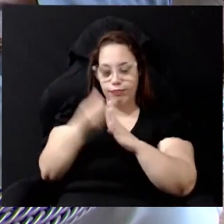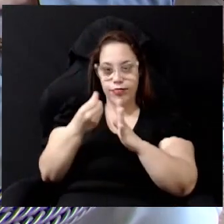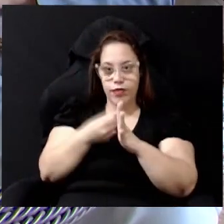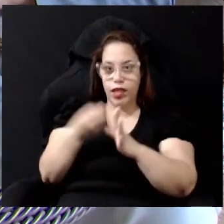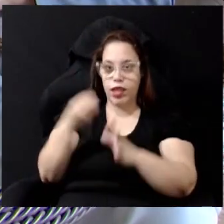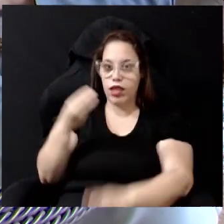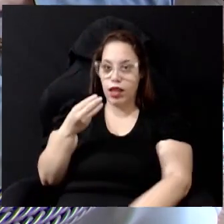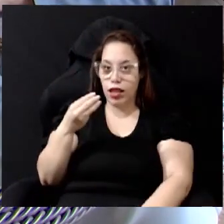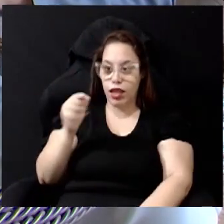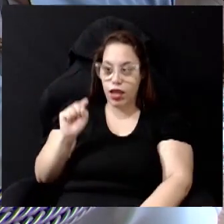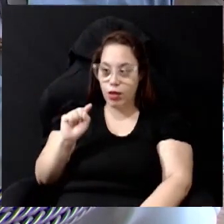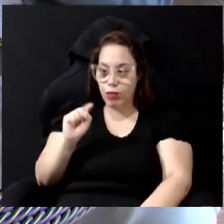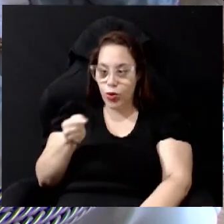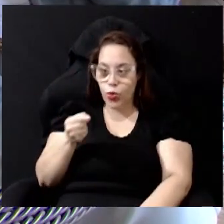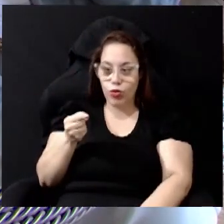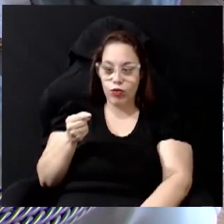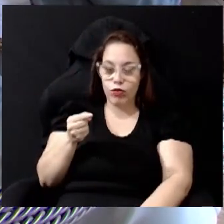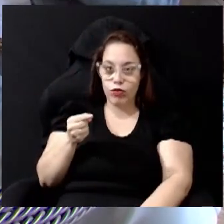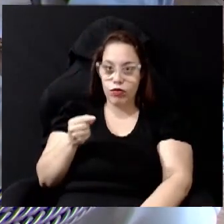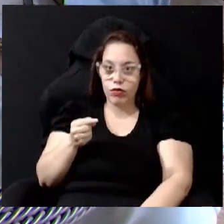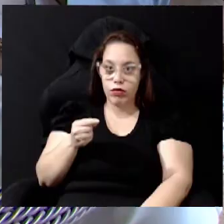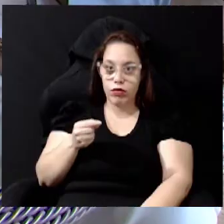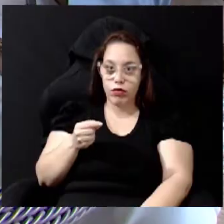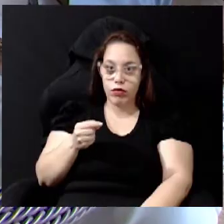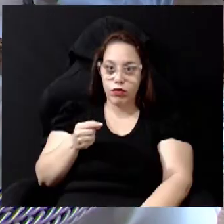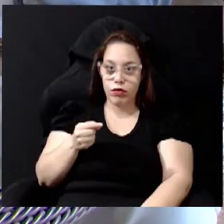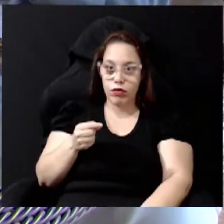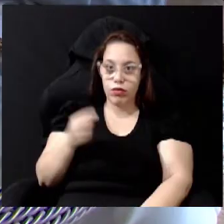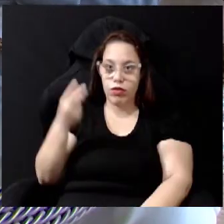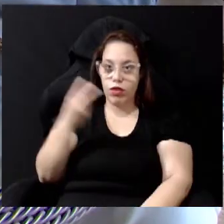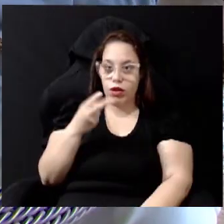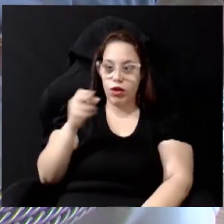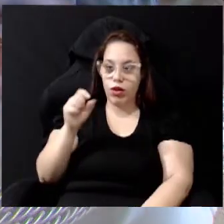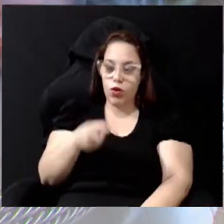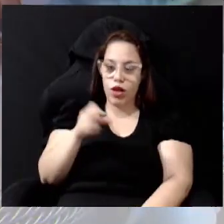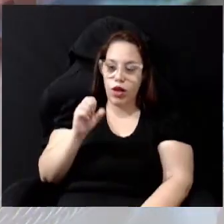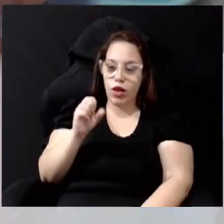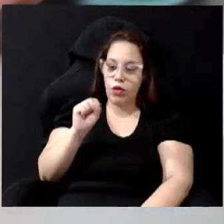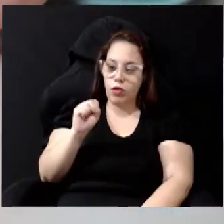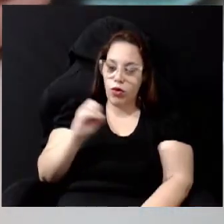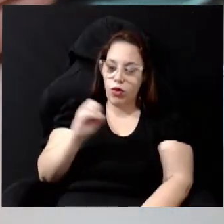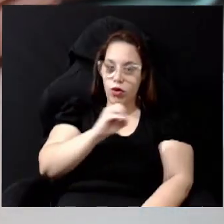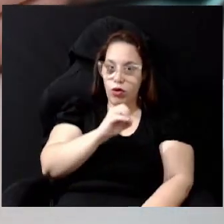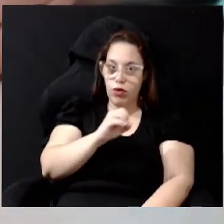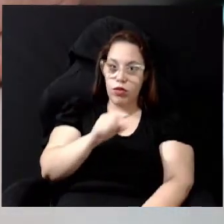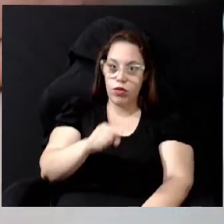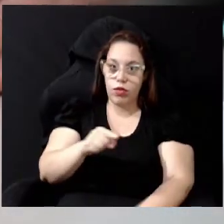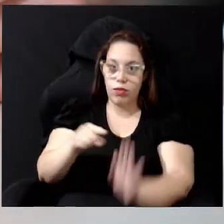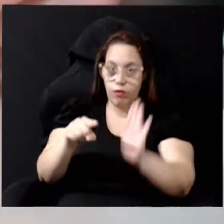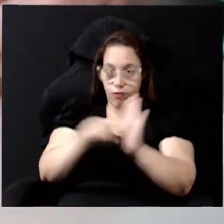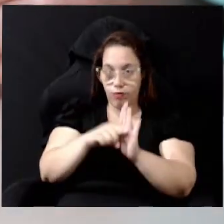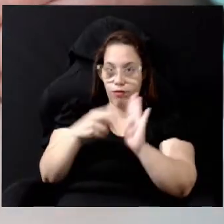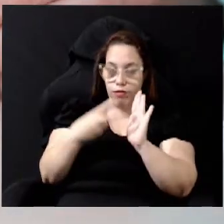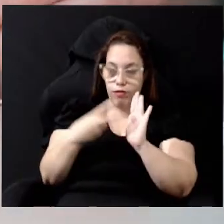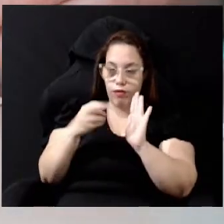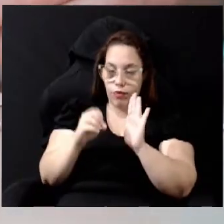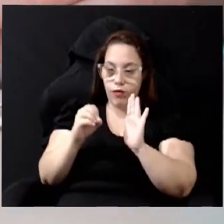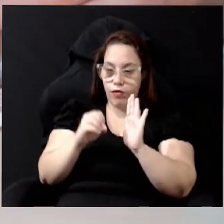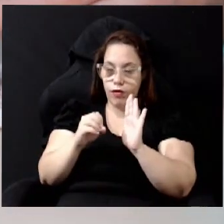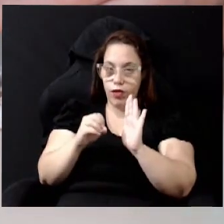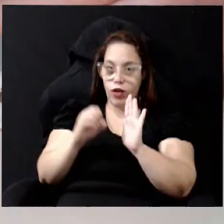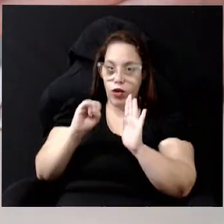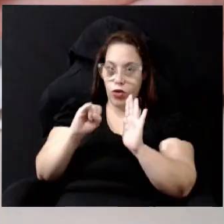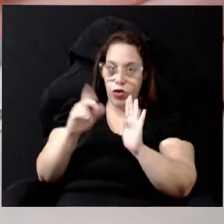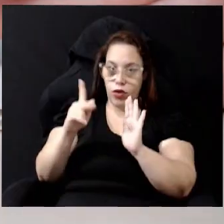O salário líquido dela vai ser 2.800, que são os 3.000 menos os 200 que ela está parcelando no IPVA. Então é